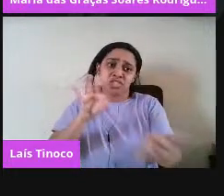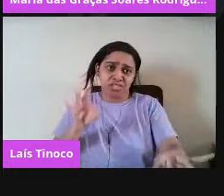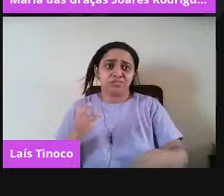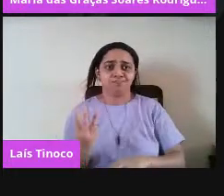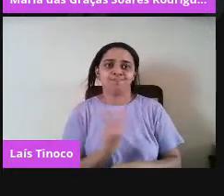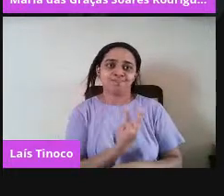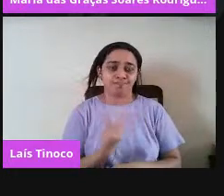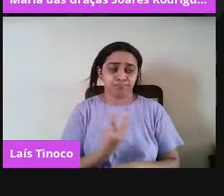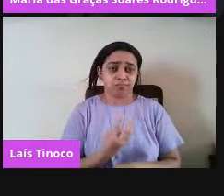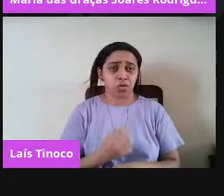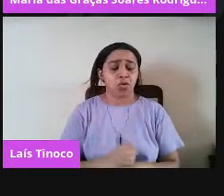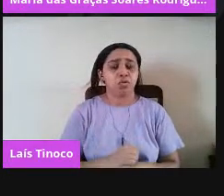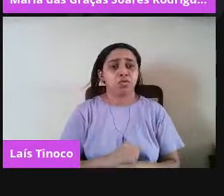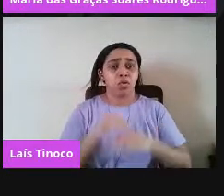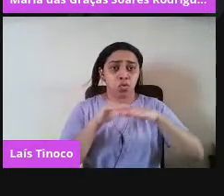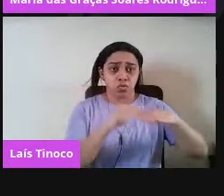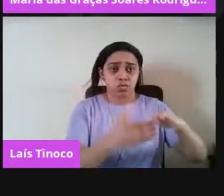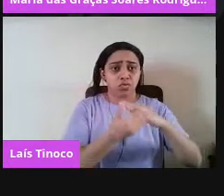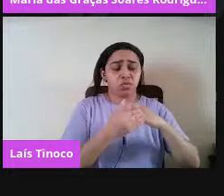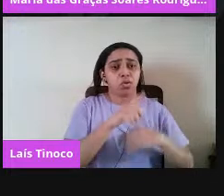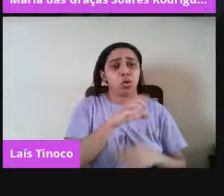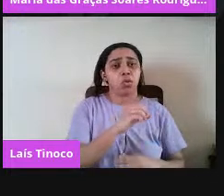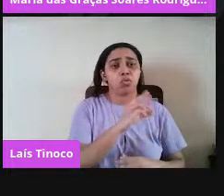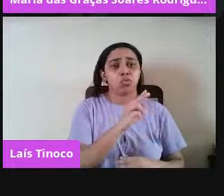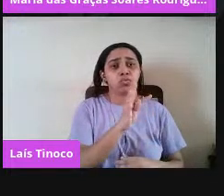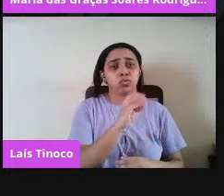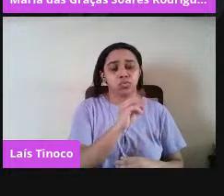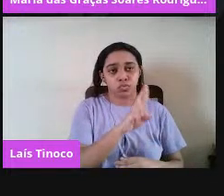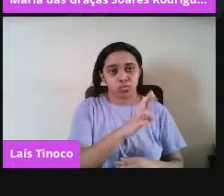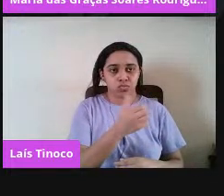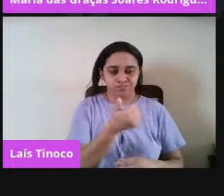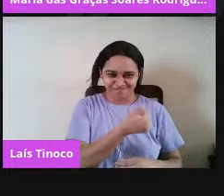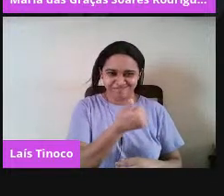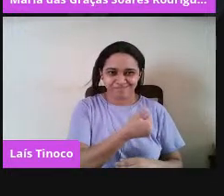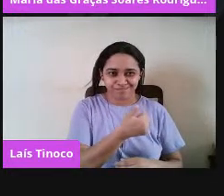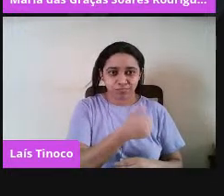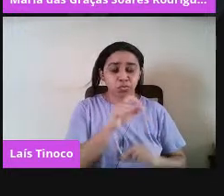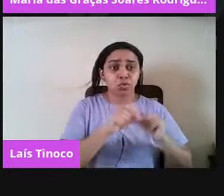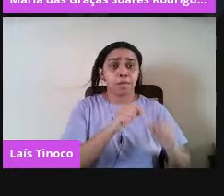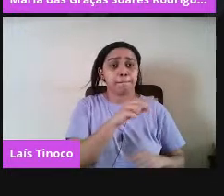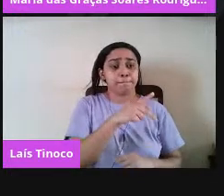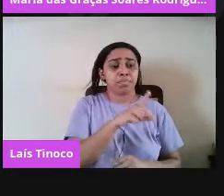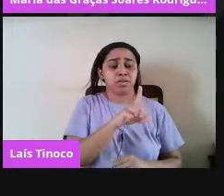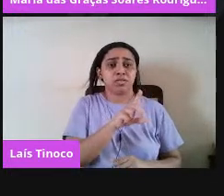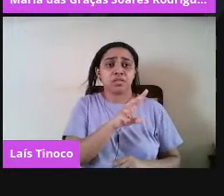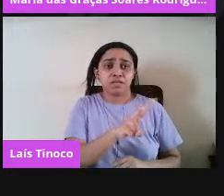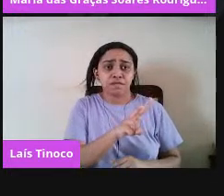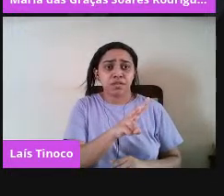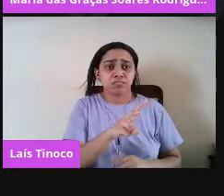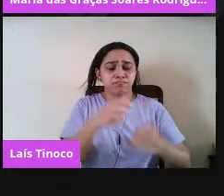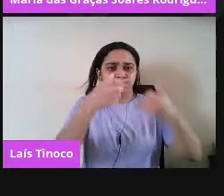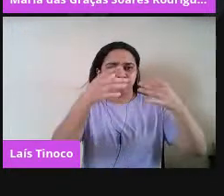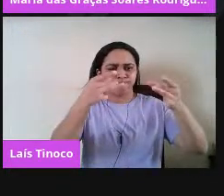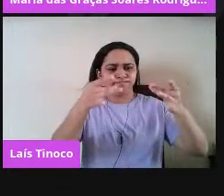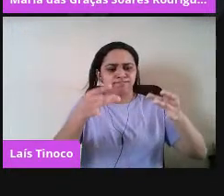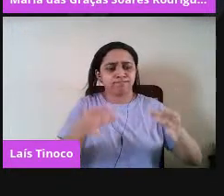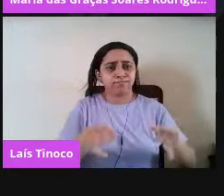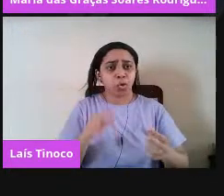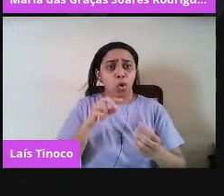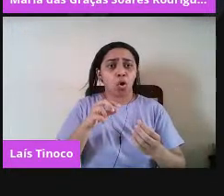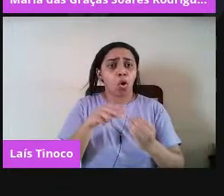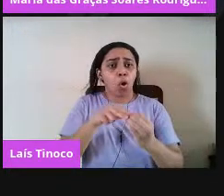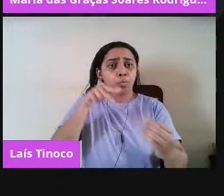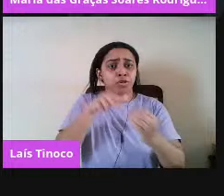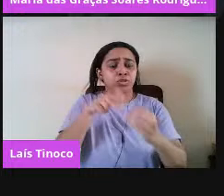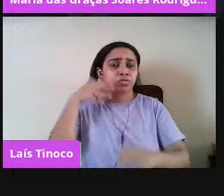primeiro exprime seu PDV acerca do objeto de discurso, relatando que, abro aspas, foi somente